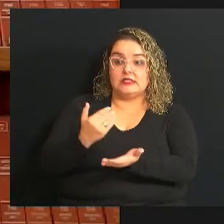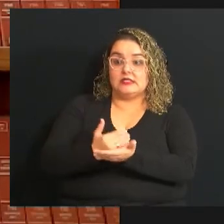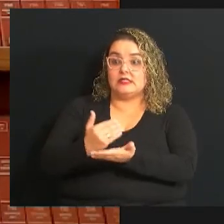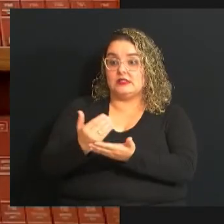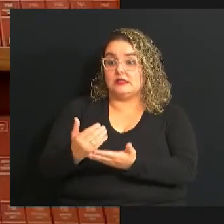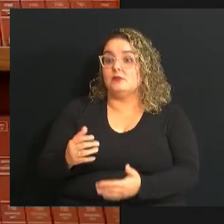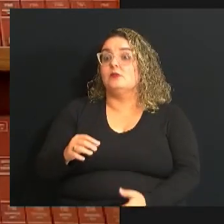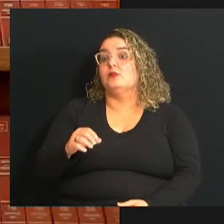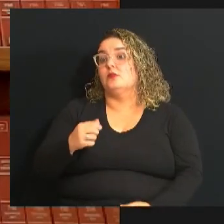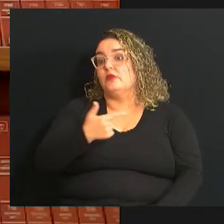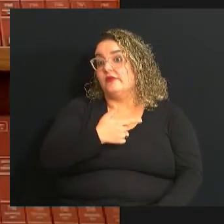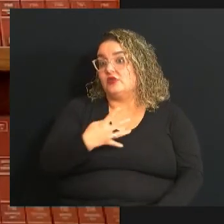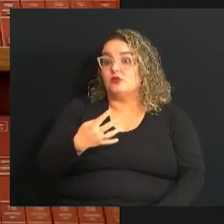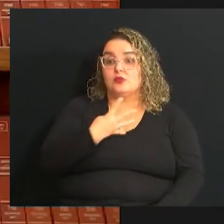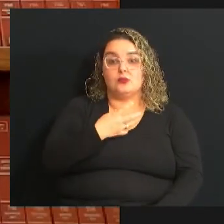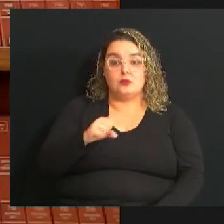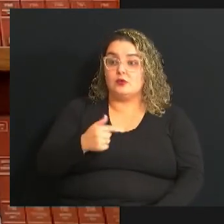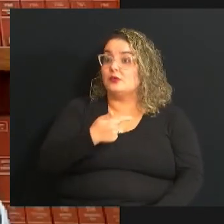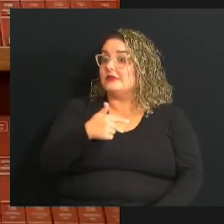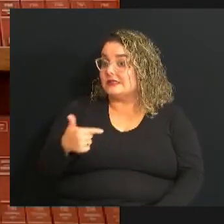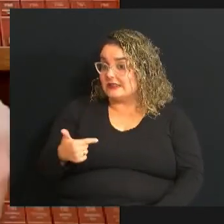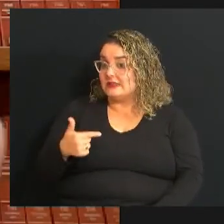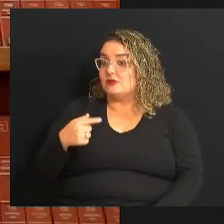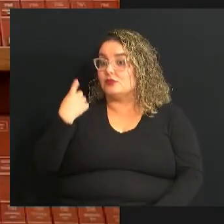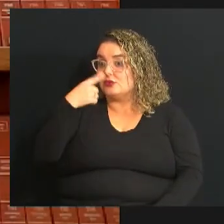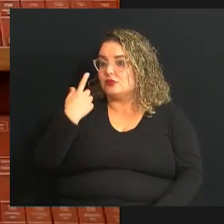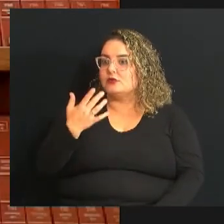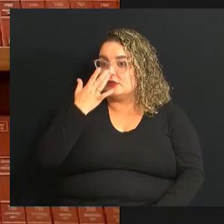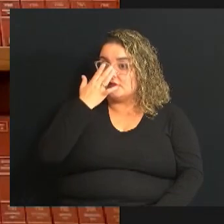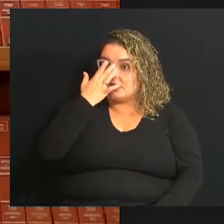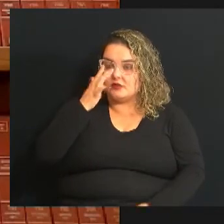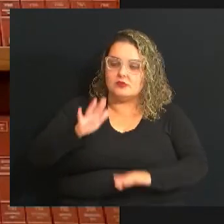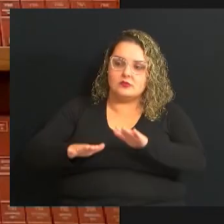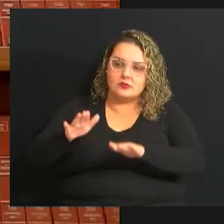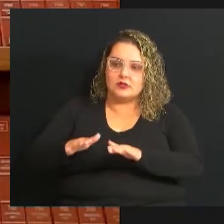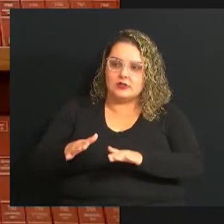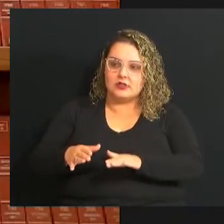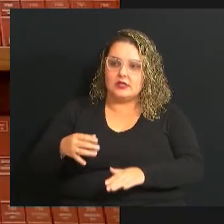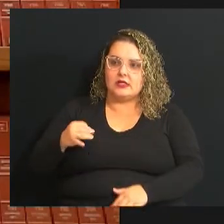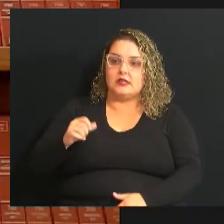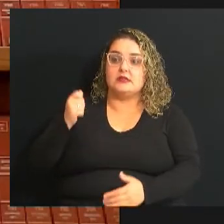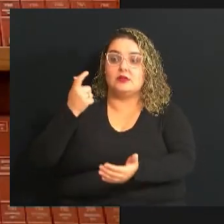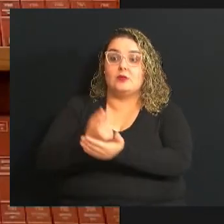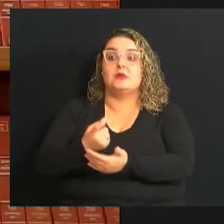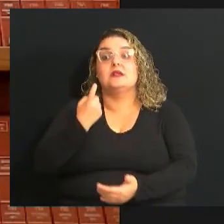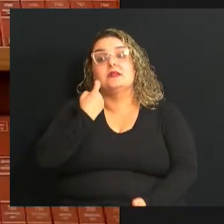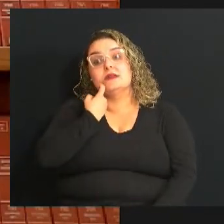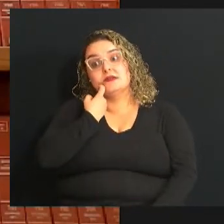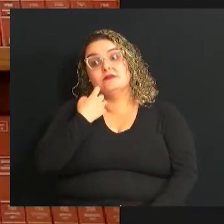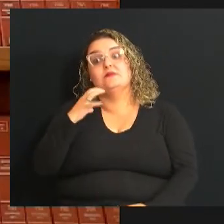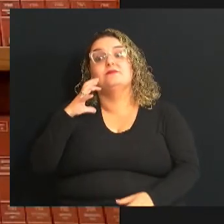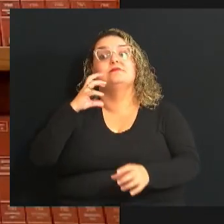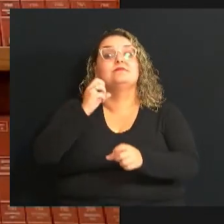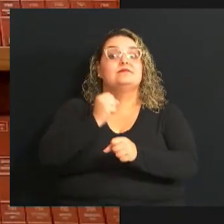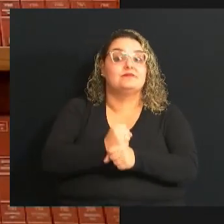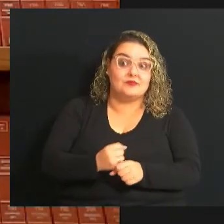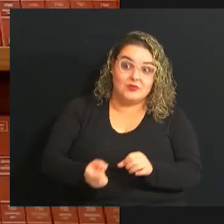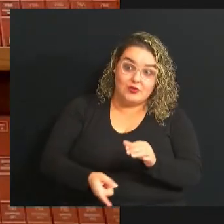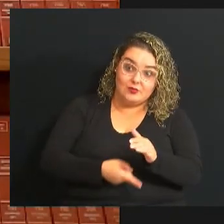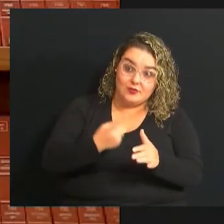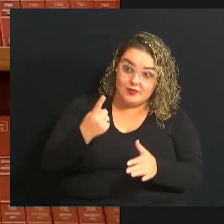a recomendar, mas não é qualquer recomendação, viu? A recomendar fortemente o uso de máscaras em locais